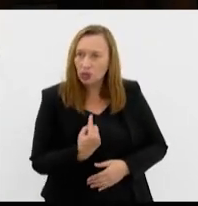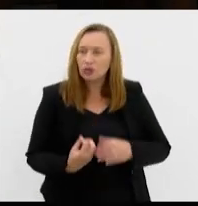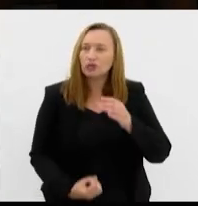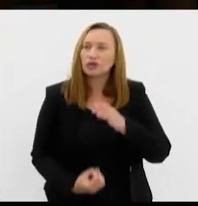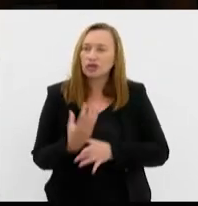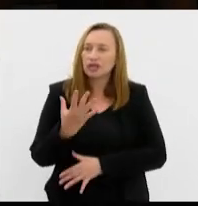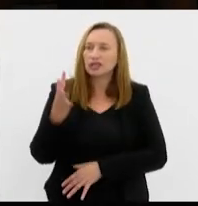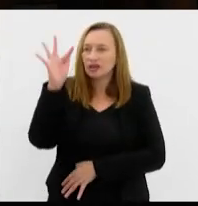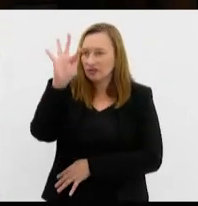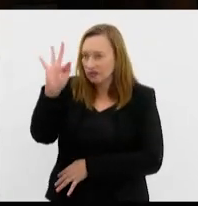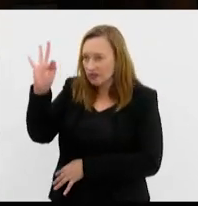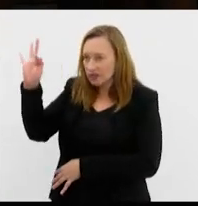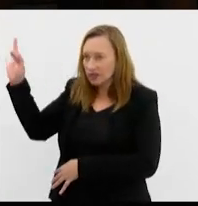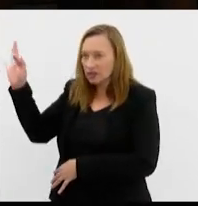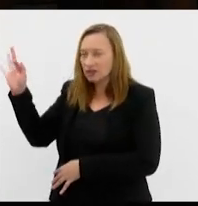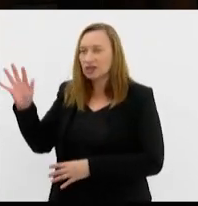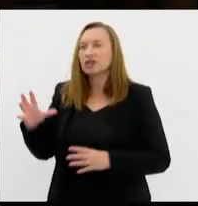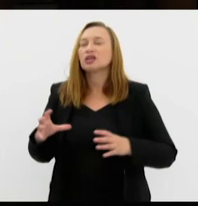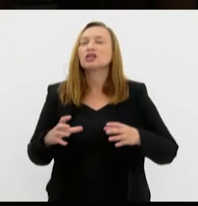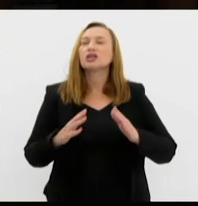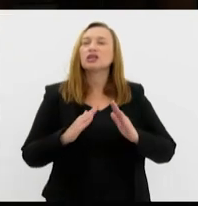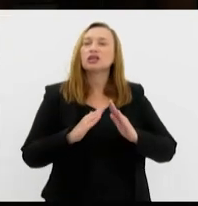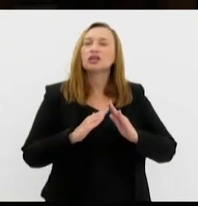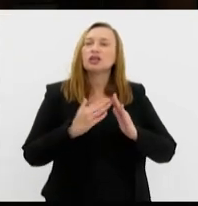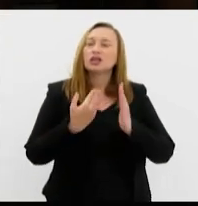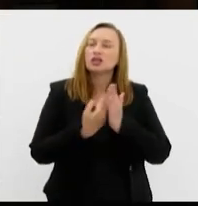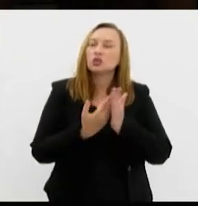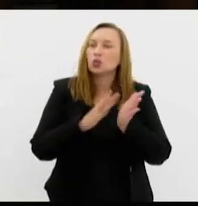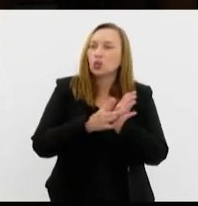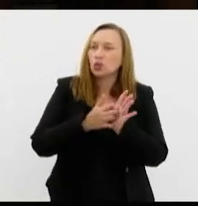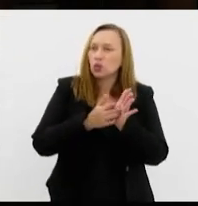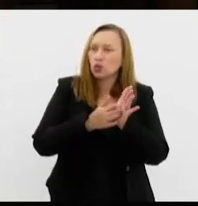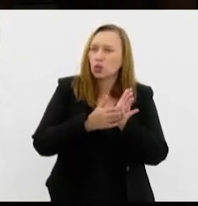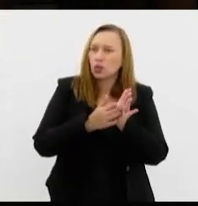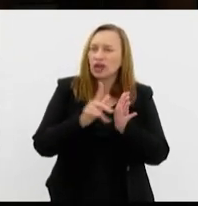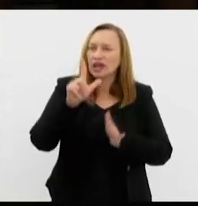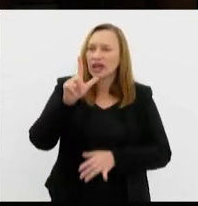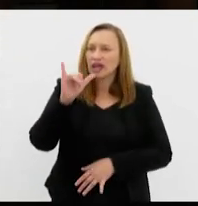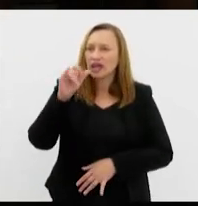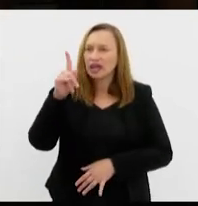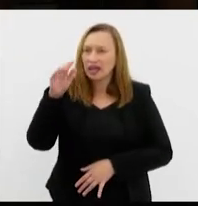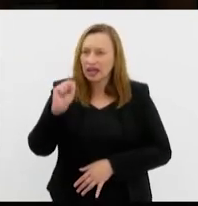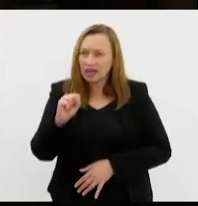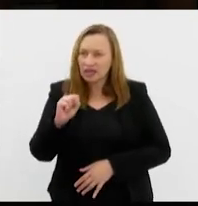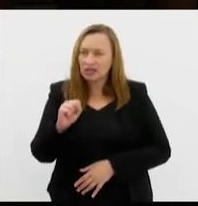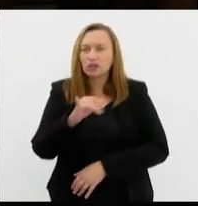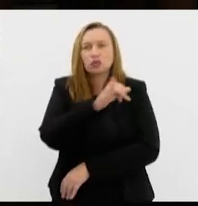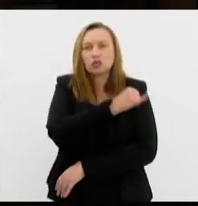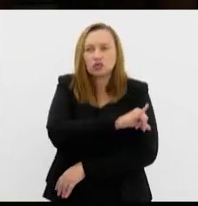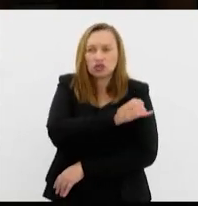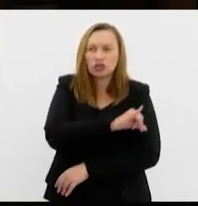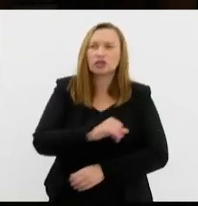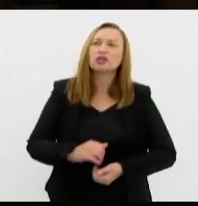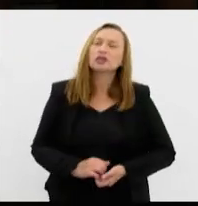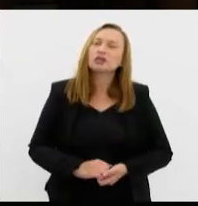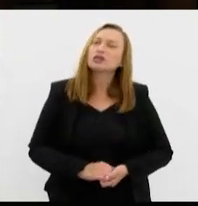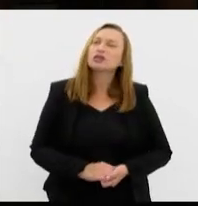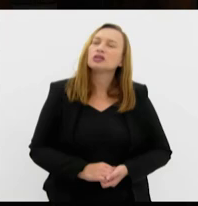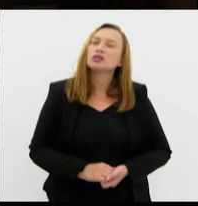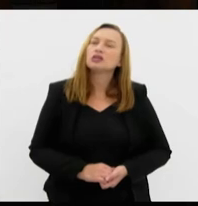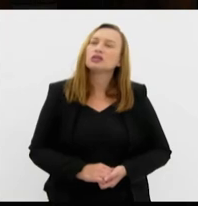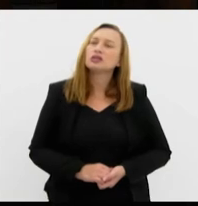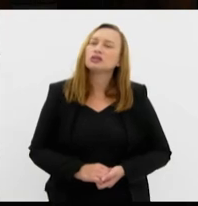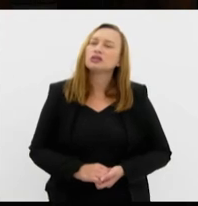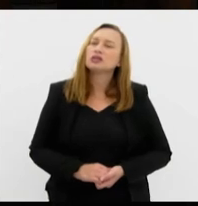criada a Federação das Escolas de Samba e Ligas no âmbito do Rio de Janeiro, presidida pelo